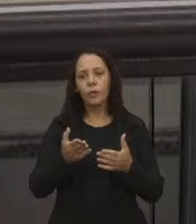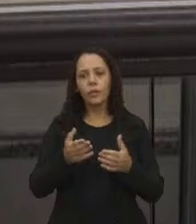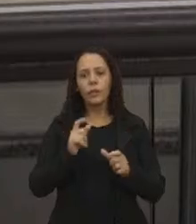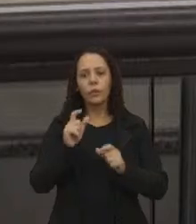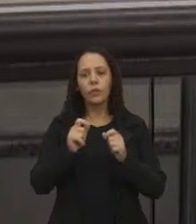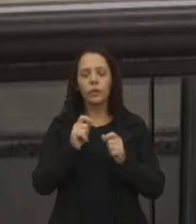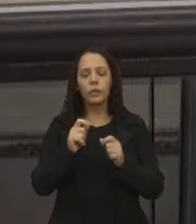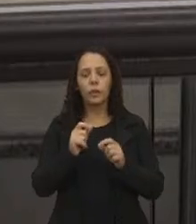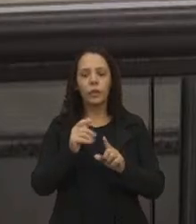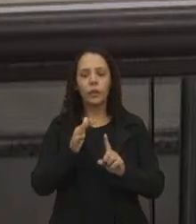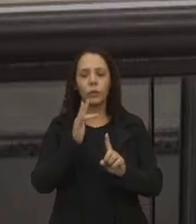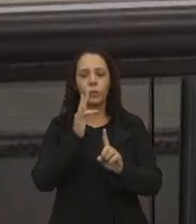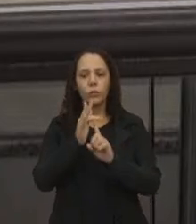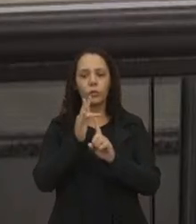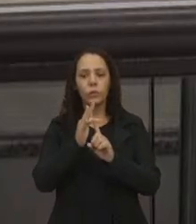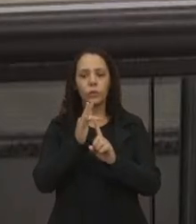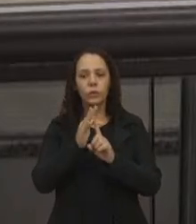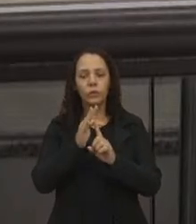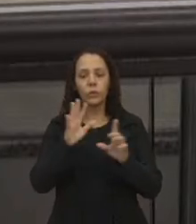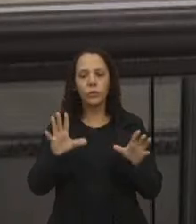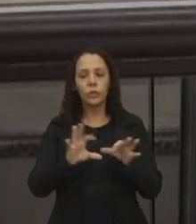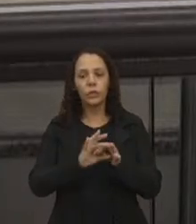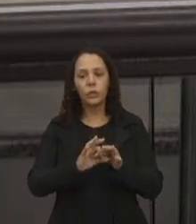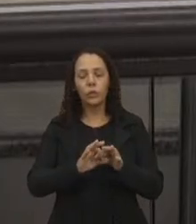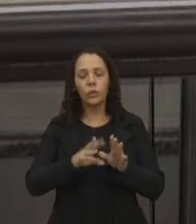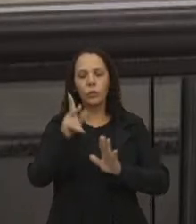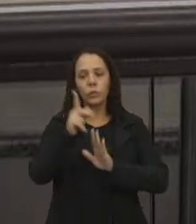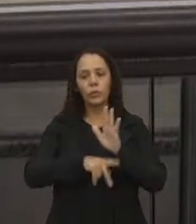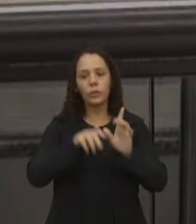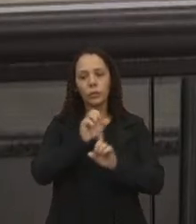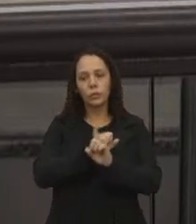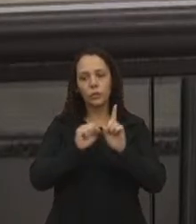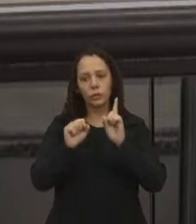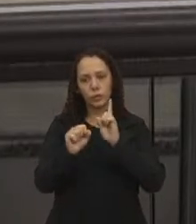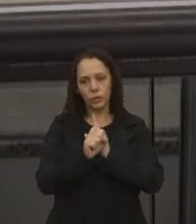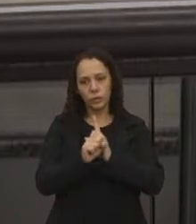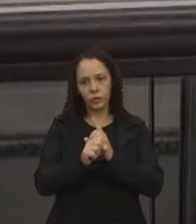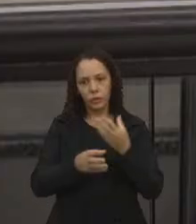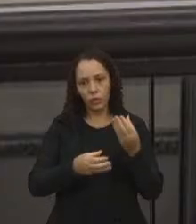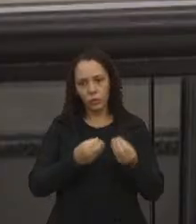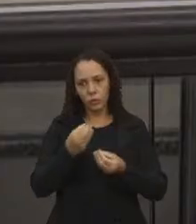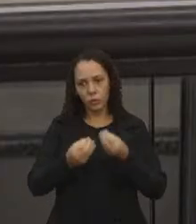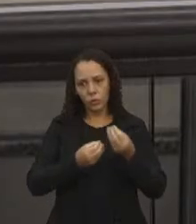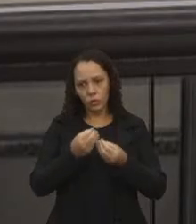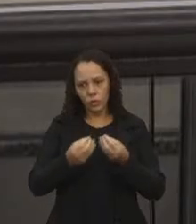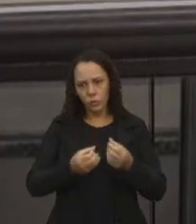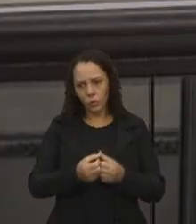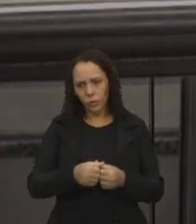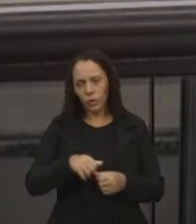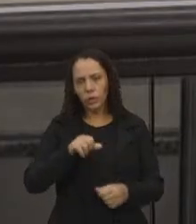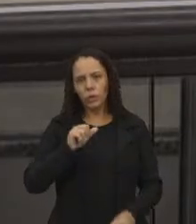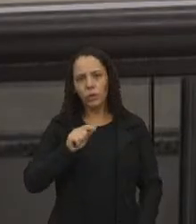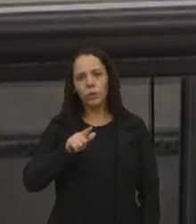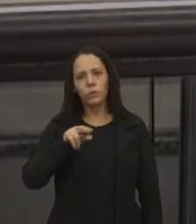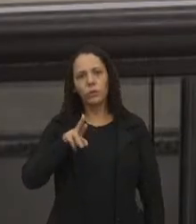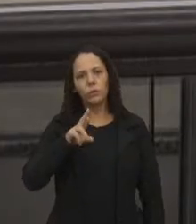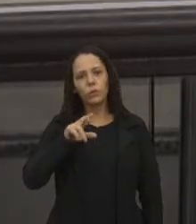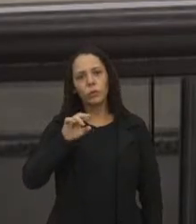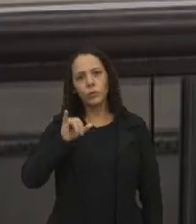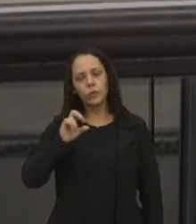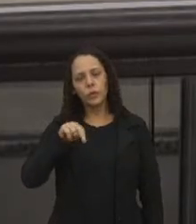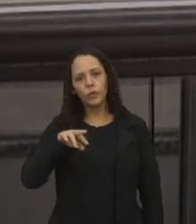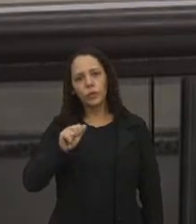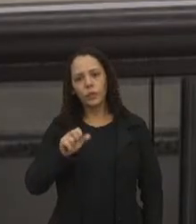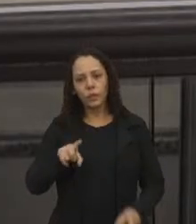Instituto Federal em projetos sociais, tais como o Guri na Roça, presente no Veraneio Ijau, e